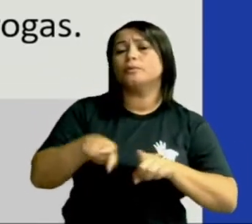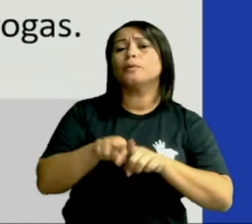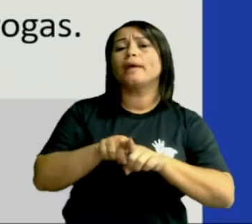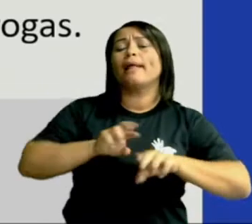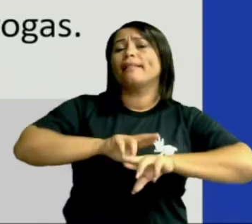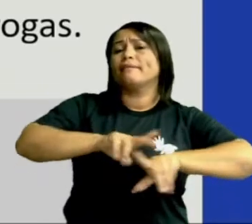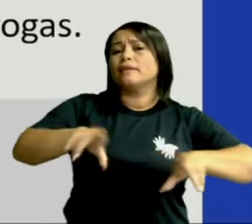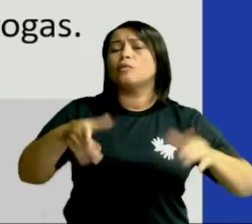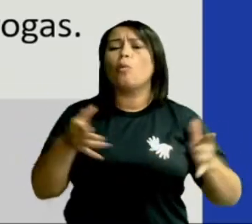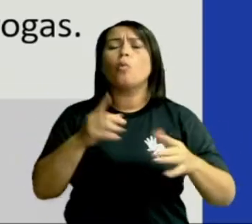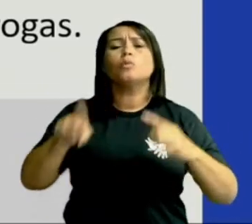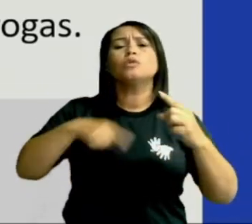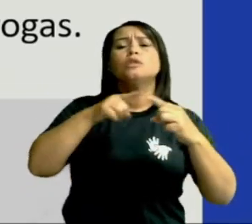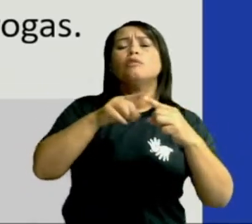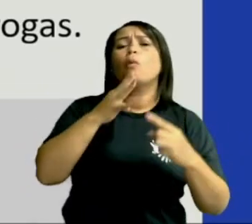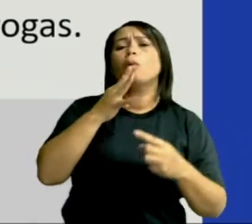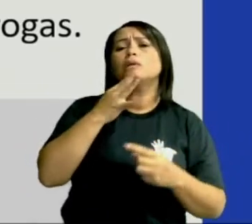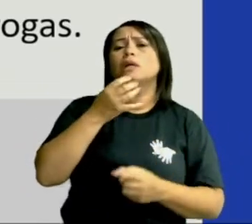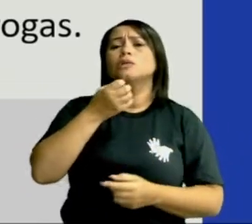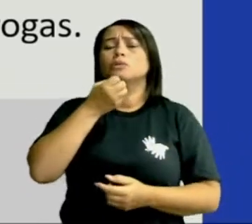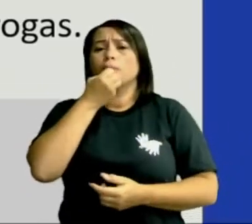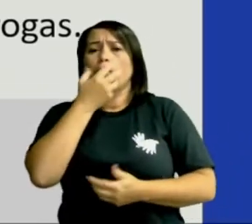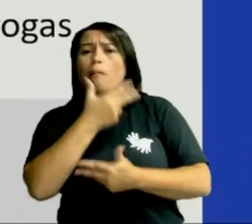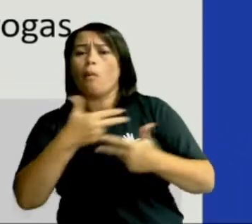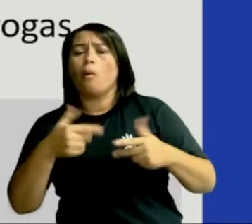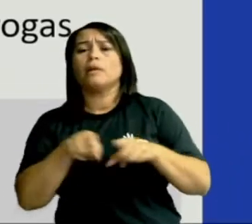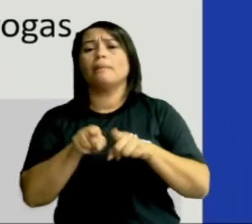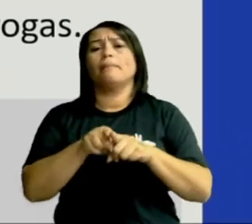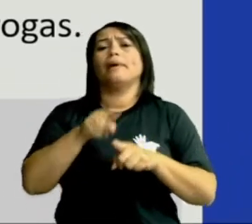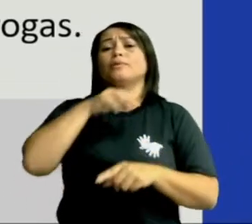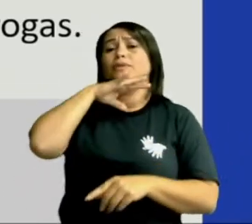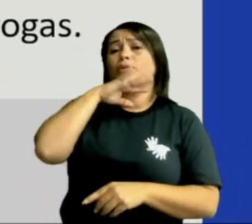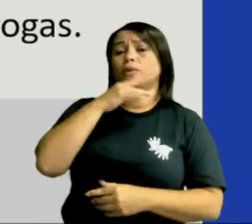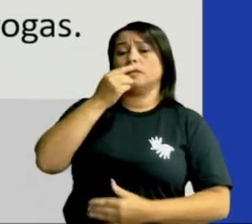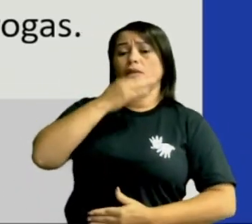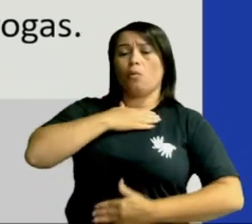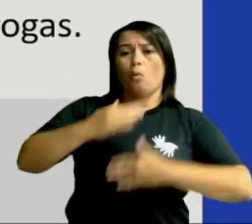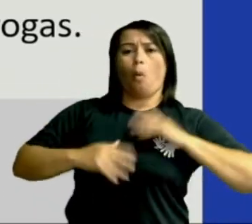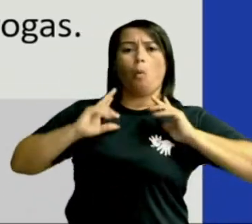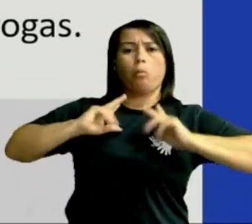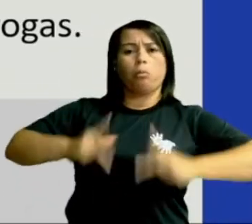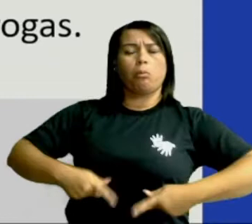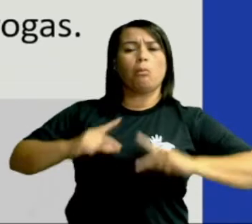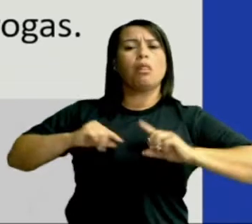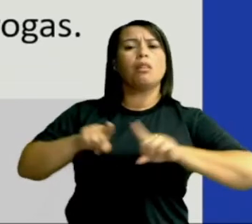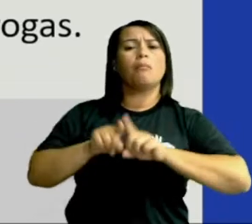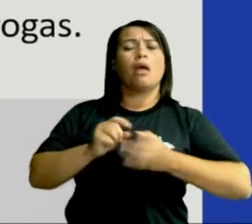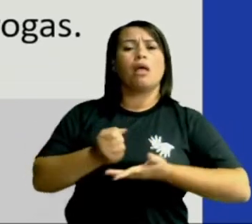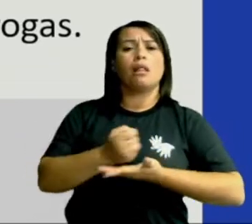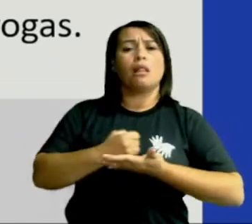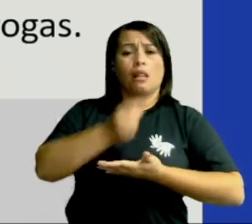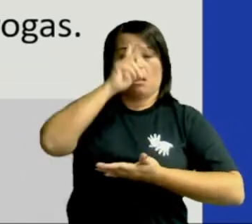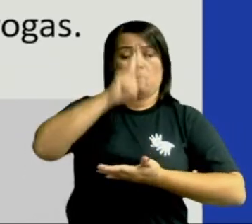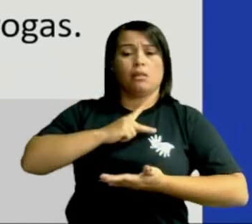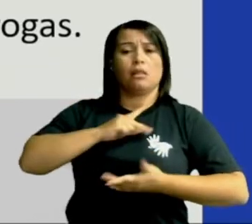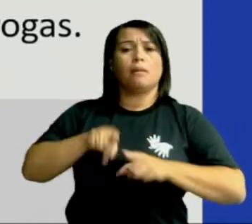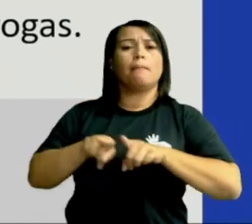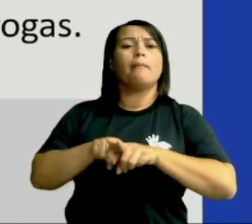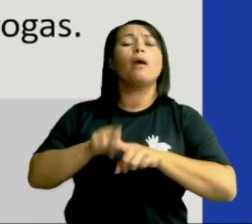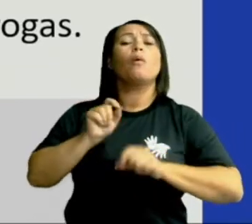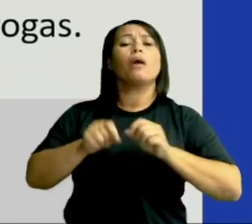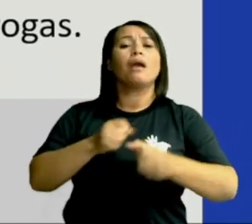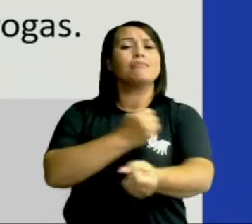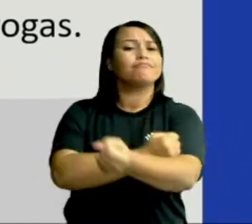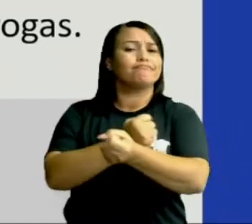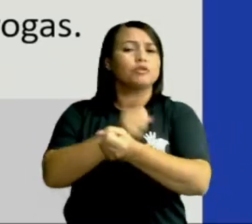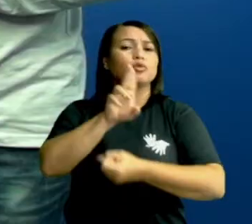é reconhecer os benefícios e malefícios ao corpo humano da automedicação e a dependência química, além do